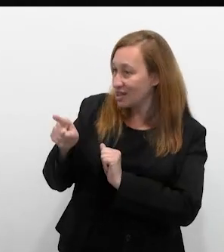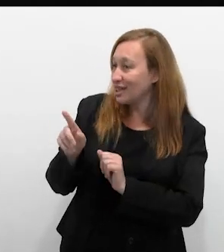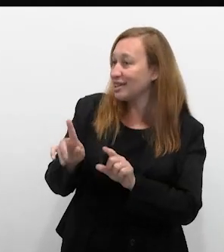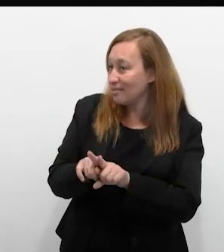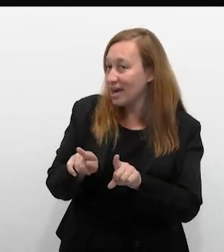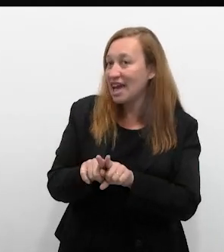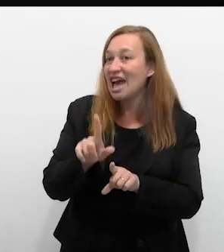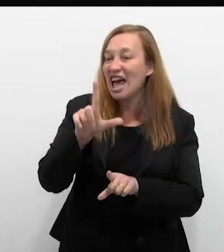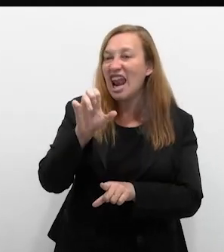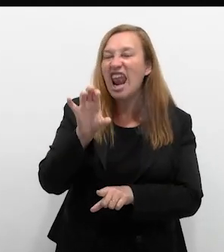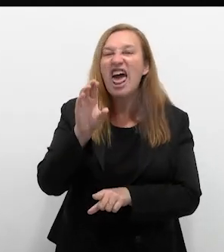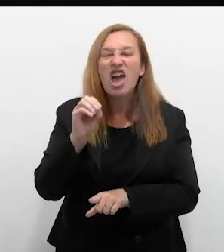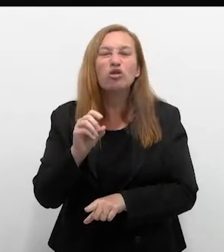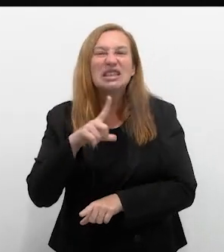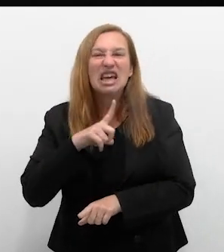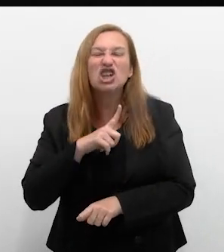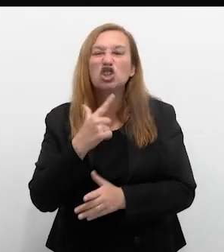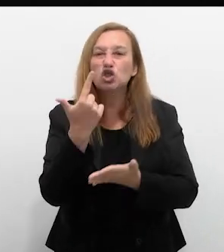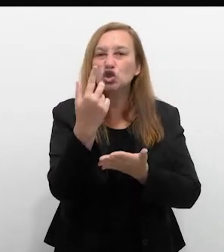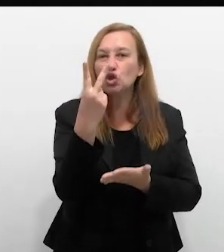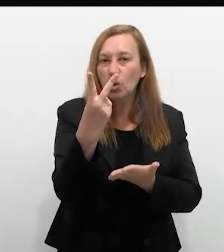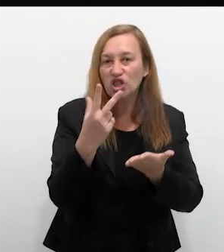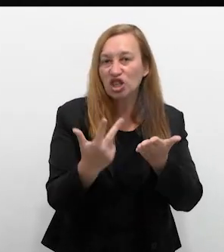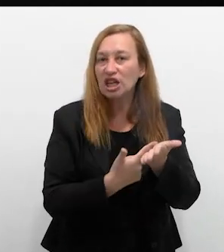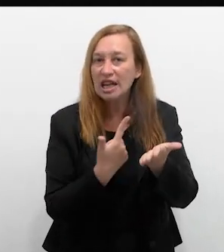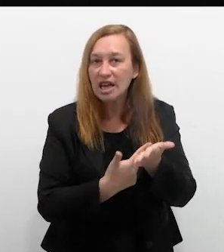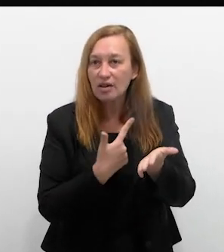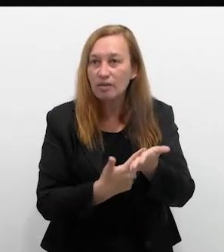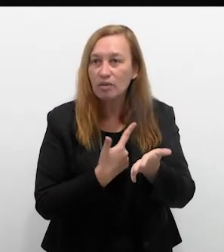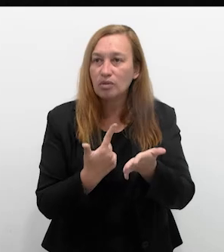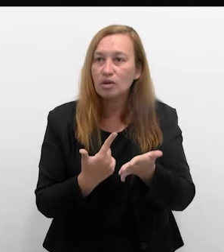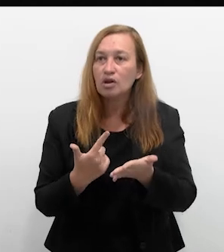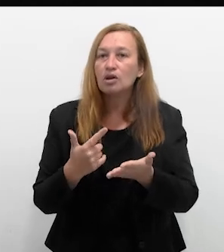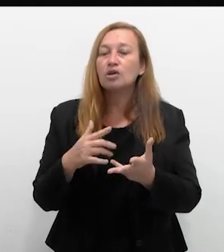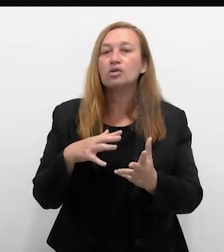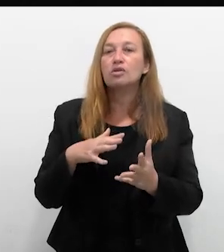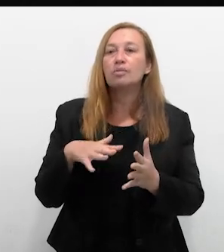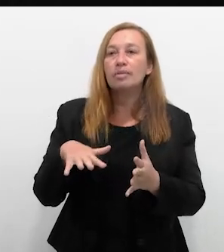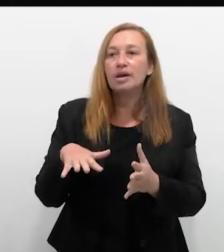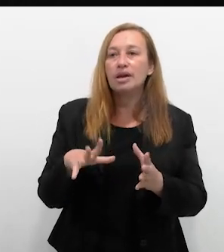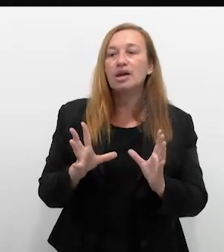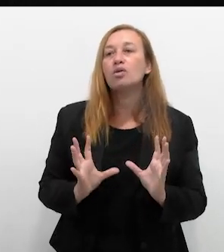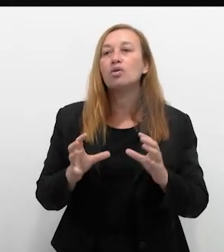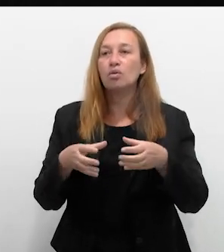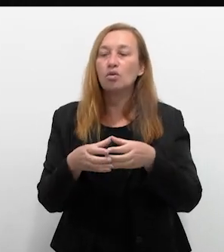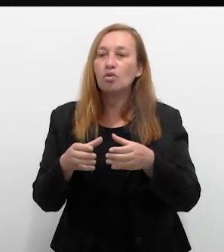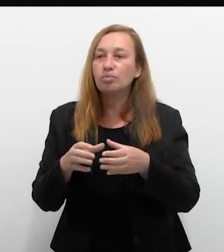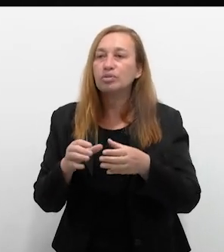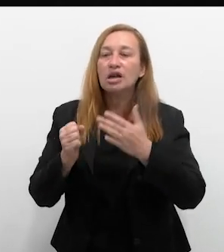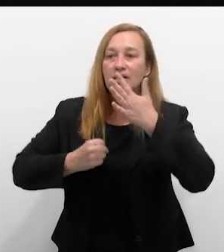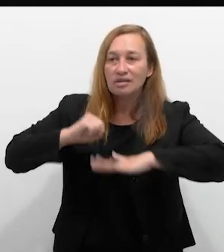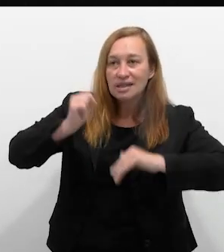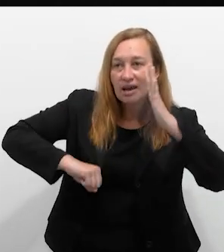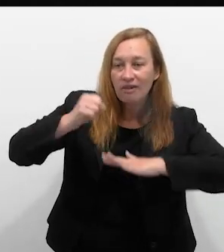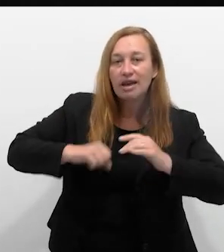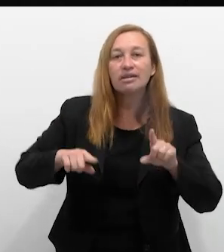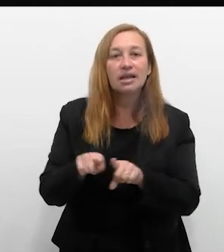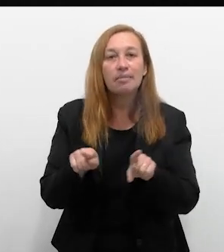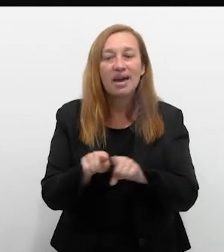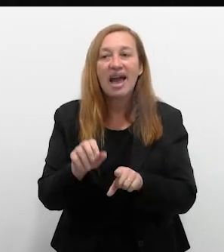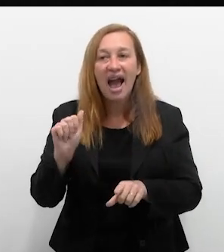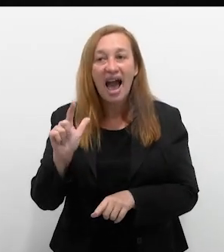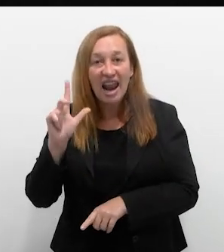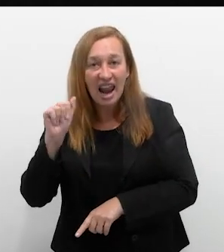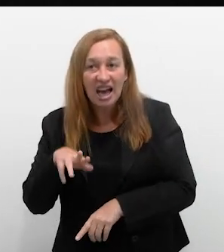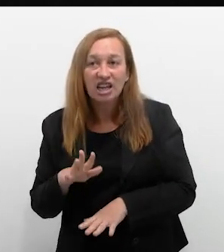esteve aqui com você. Sim, sim. O Léo tem 2 livros escritos sobre o universo do Salgueiro, né? E trabalho junto também com o Ricardo e o Alan, que são